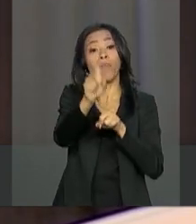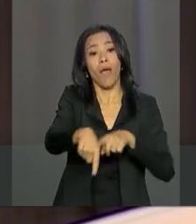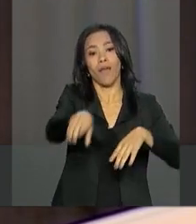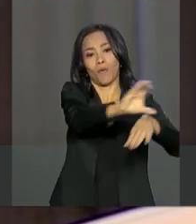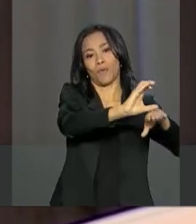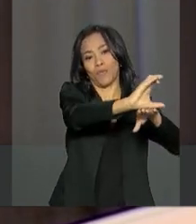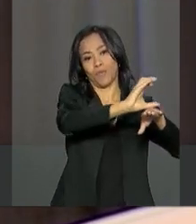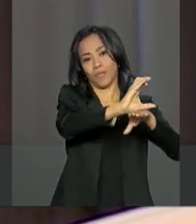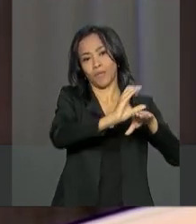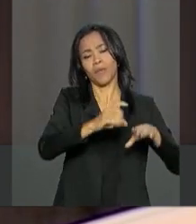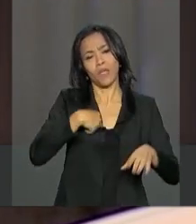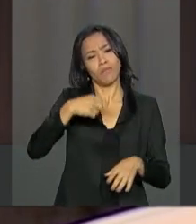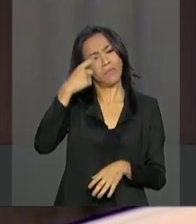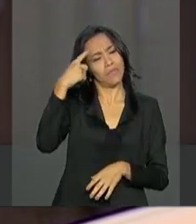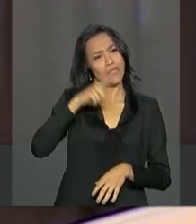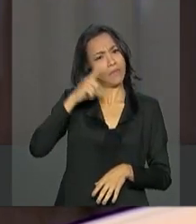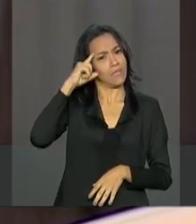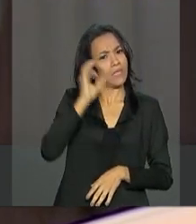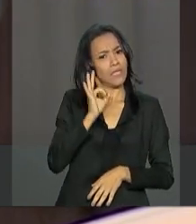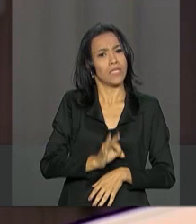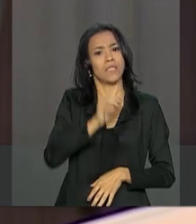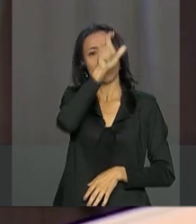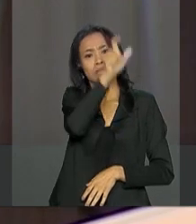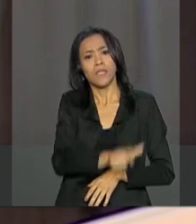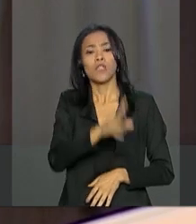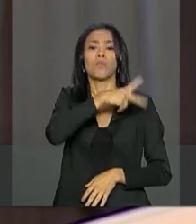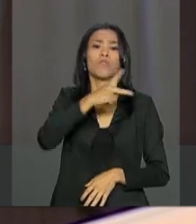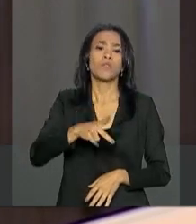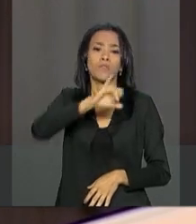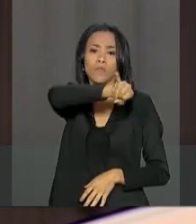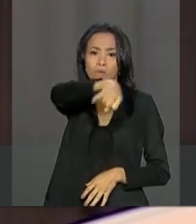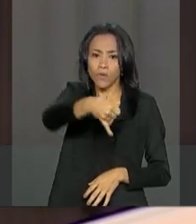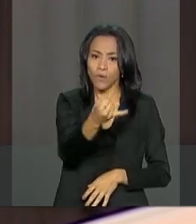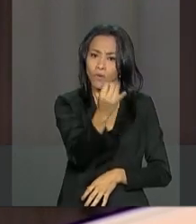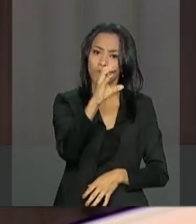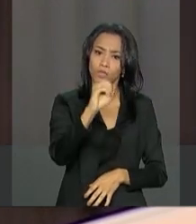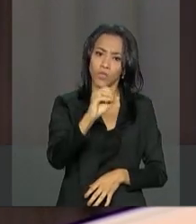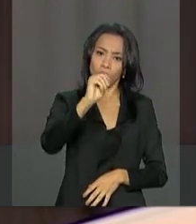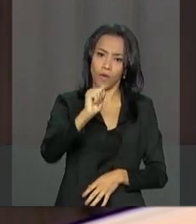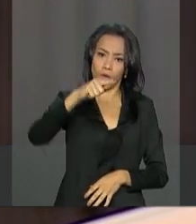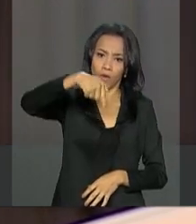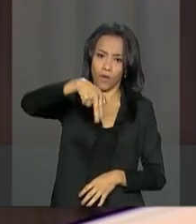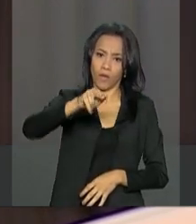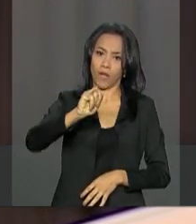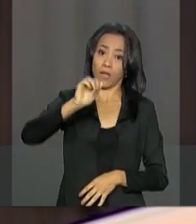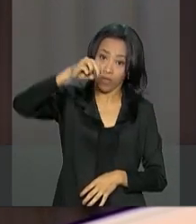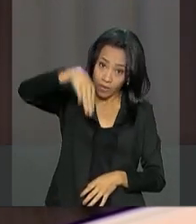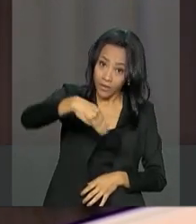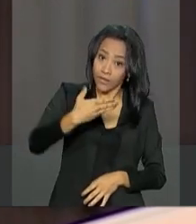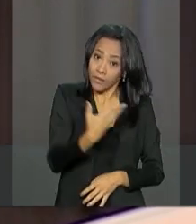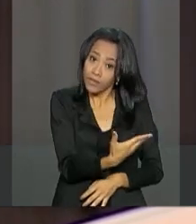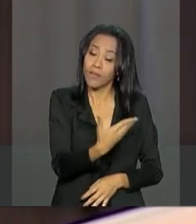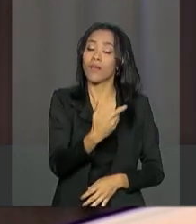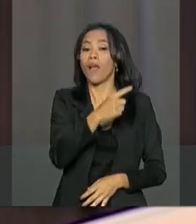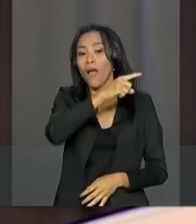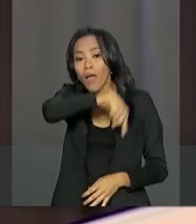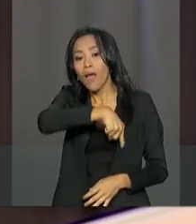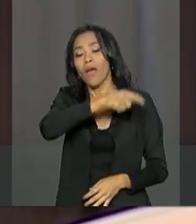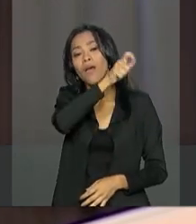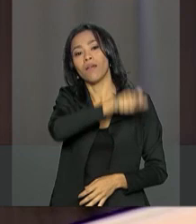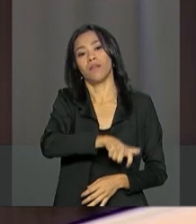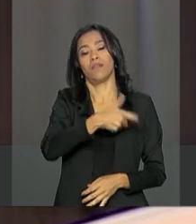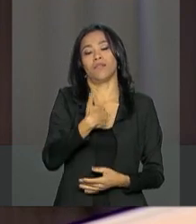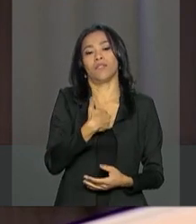professor Joaquim Falcão aqui trará os contornos precisos para aquilo que nós